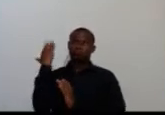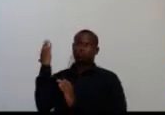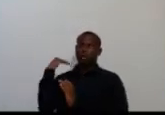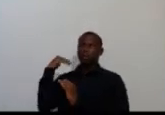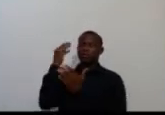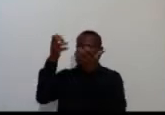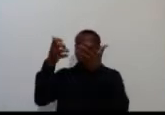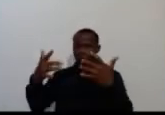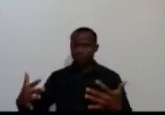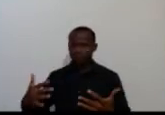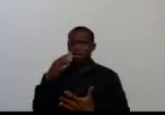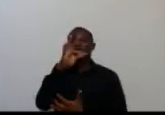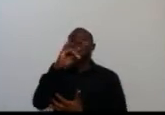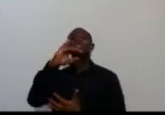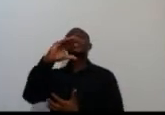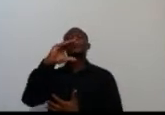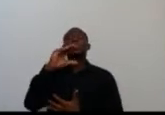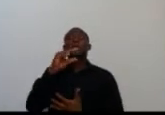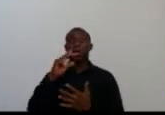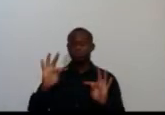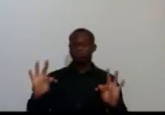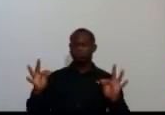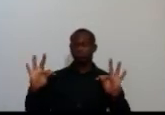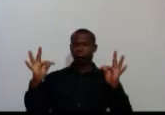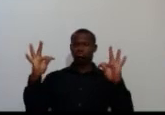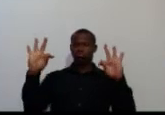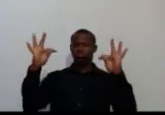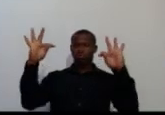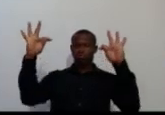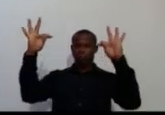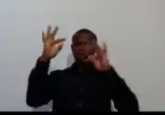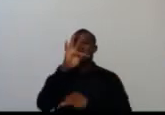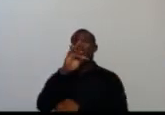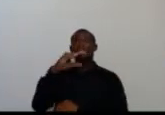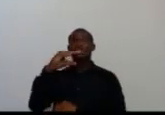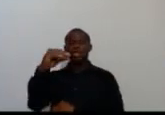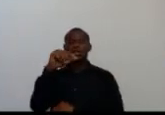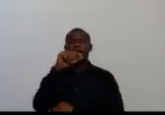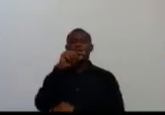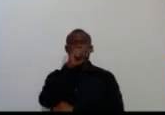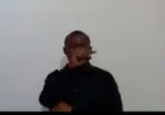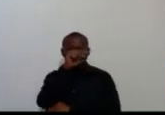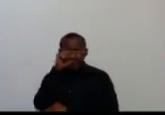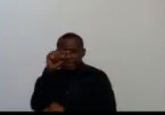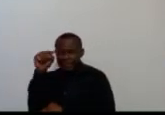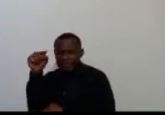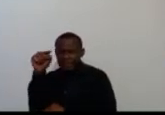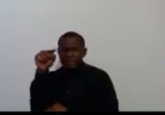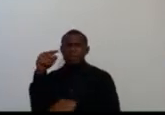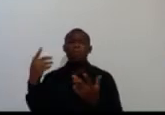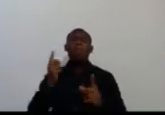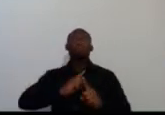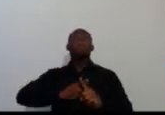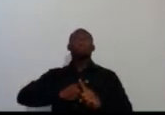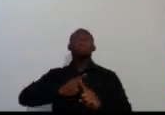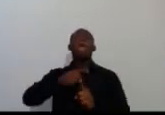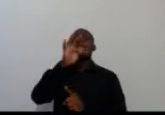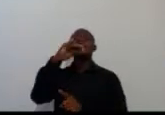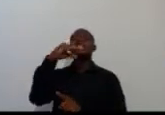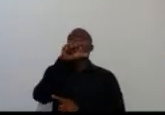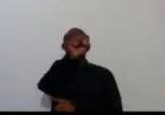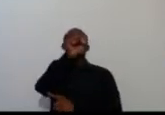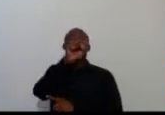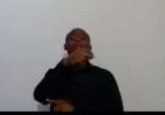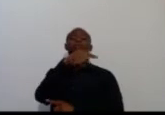digitais. E aí eu coloquei TICs e risquei o NTICs. Por que você riscou para o NTICs? Vocês sabem que